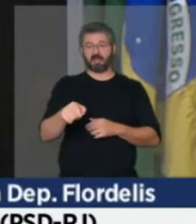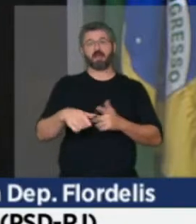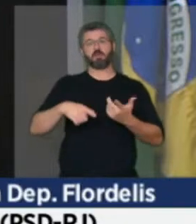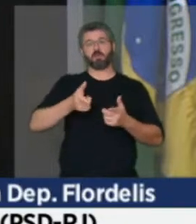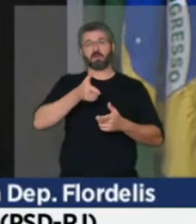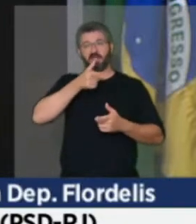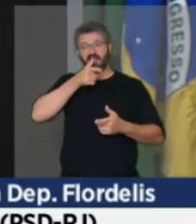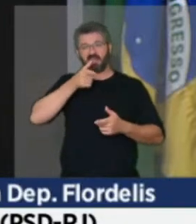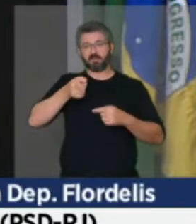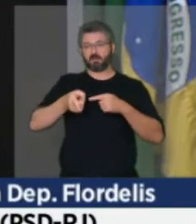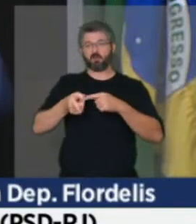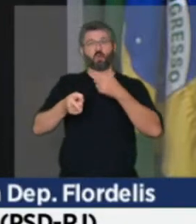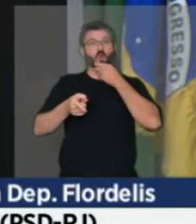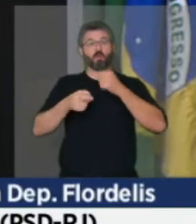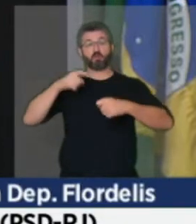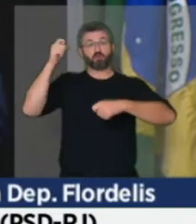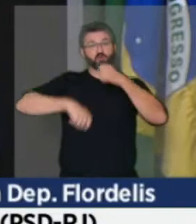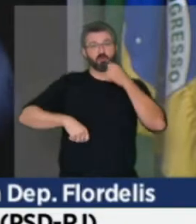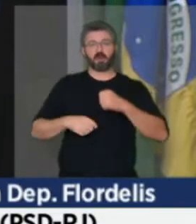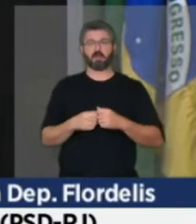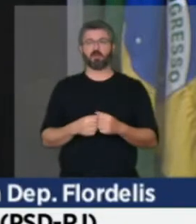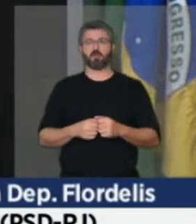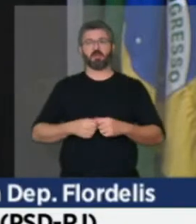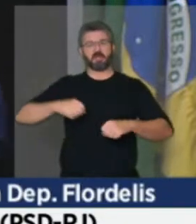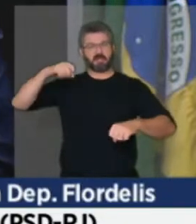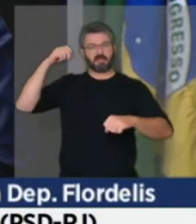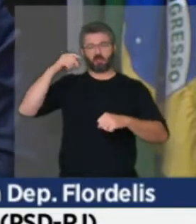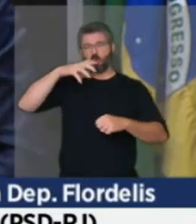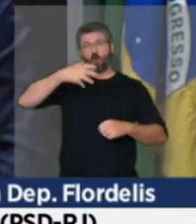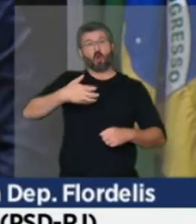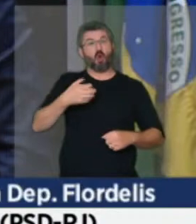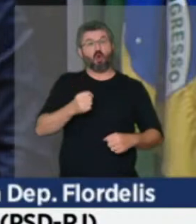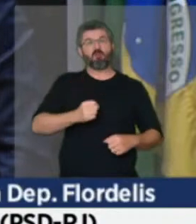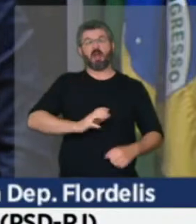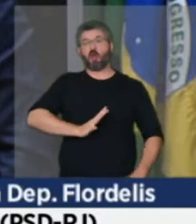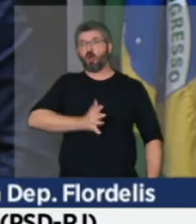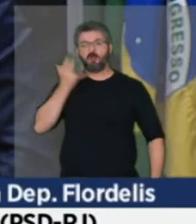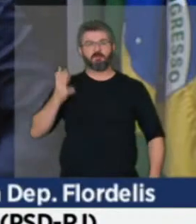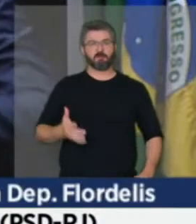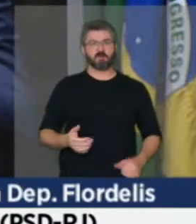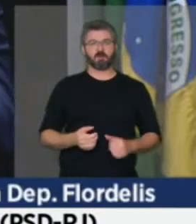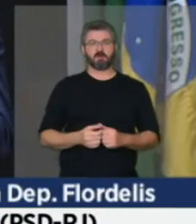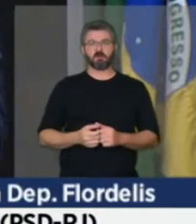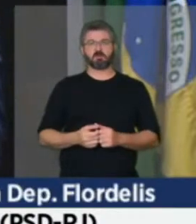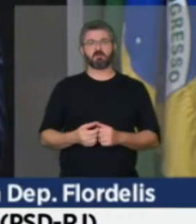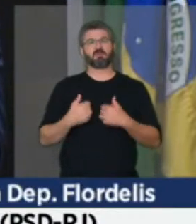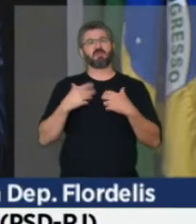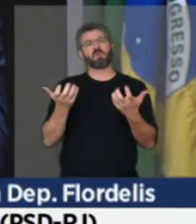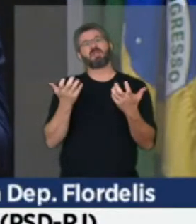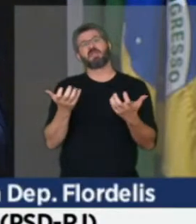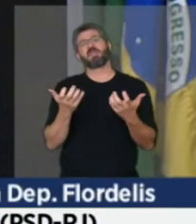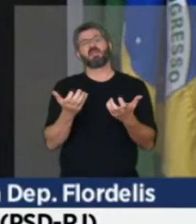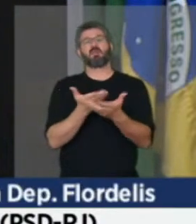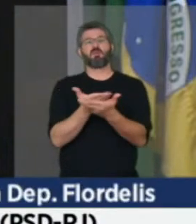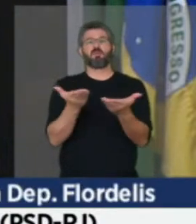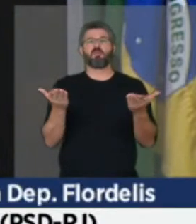naquele genital de um abusador, de um agressor, de um covarde. Eu queria que os senhores me dessem tempo,